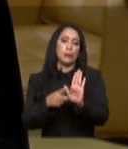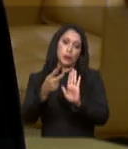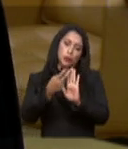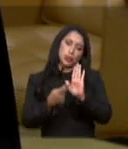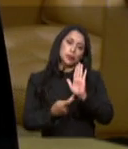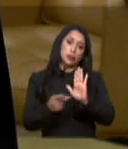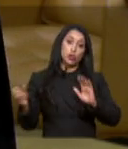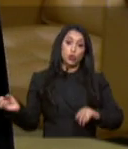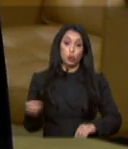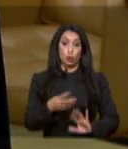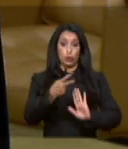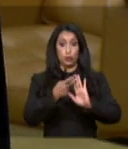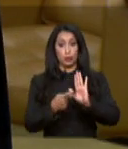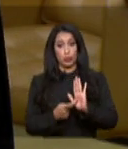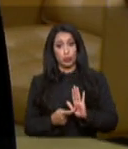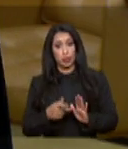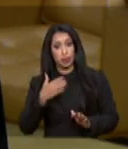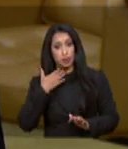o novo programa,